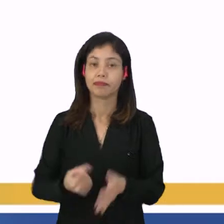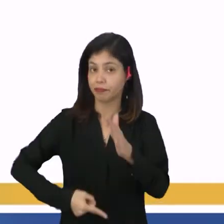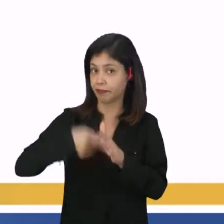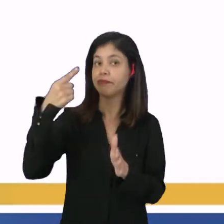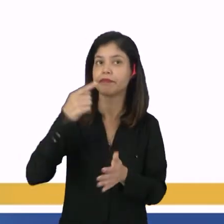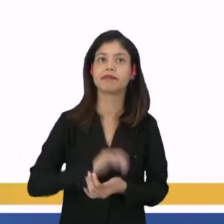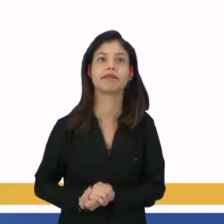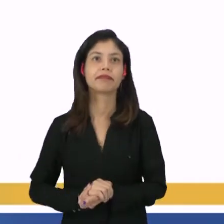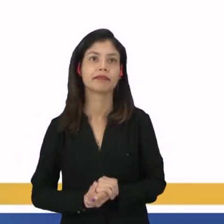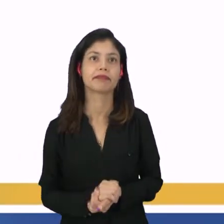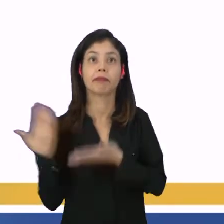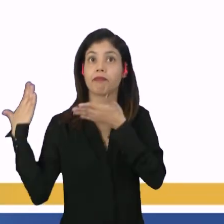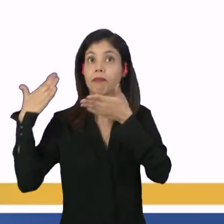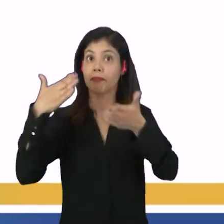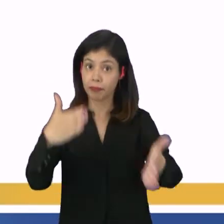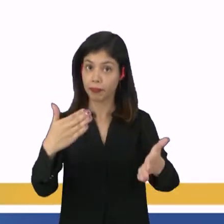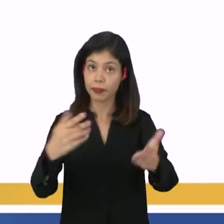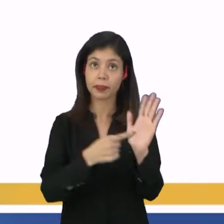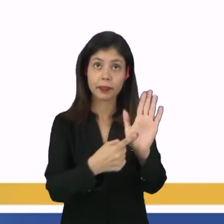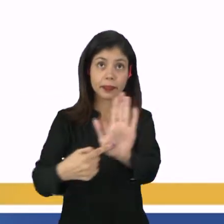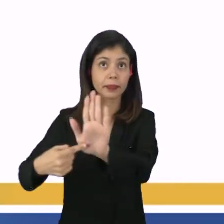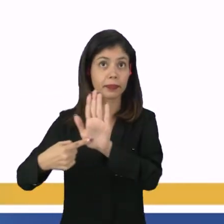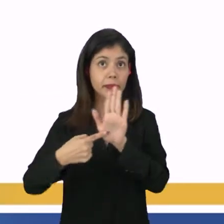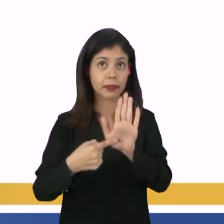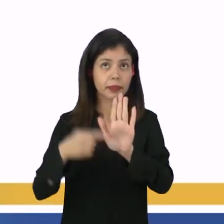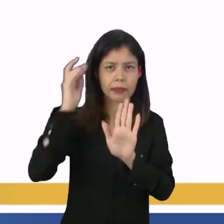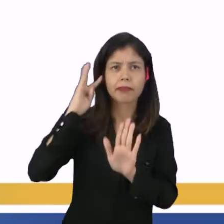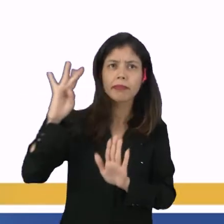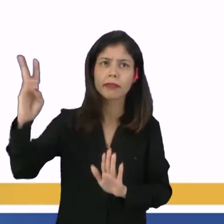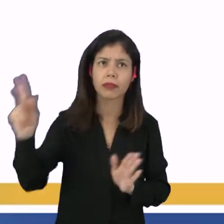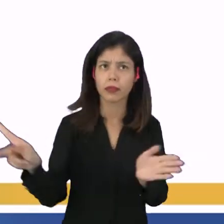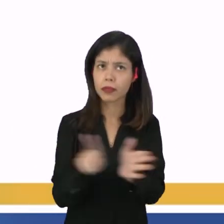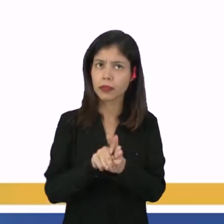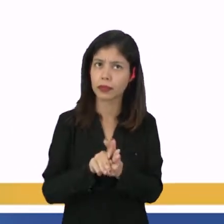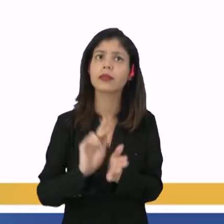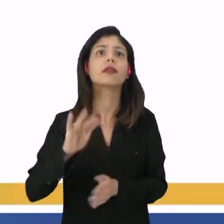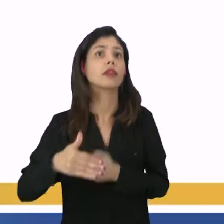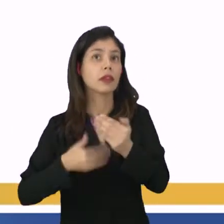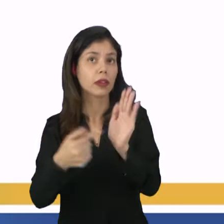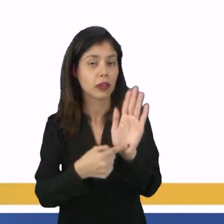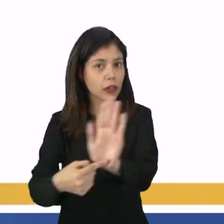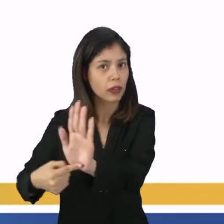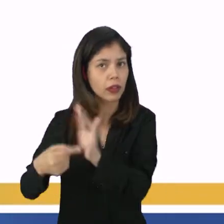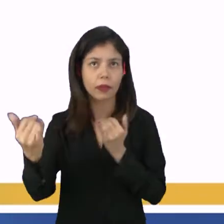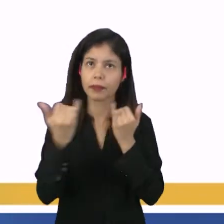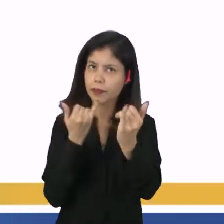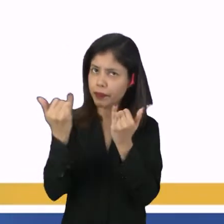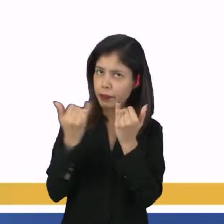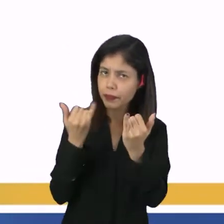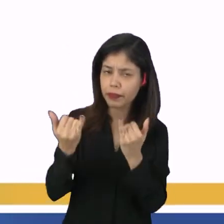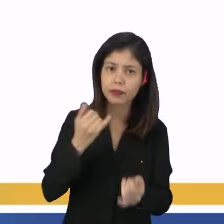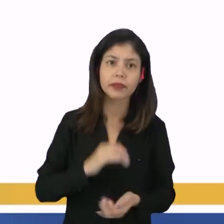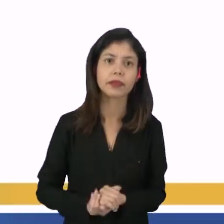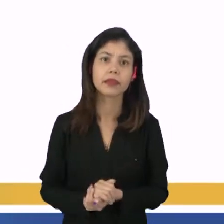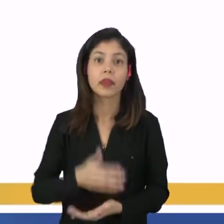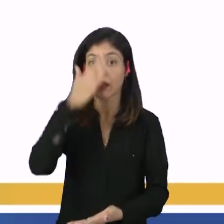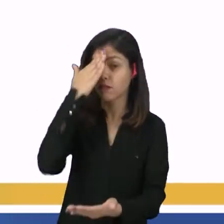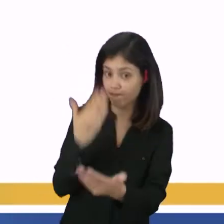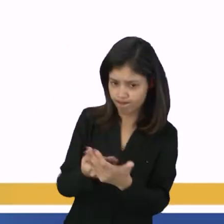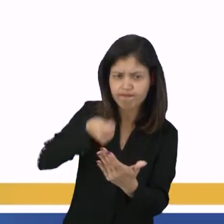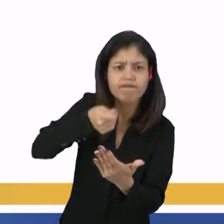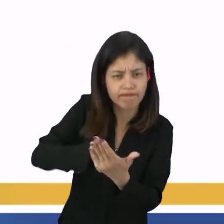Primeiro, definir os objetivos da apresentação, refletindo se sua função durante essa exposição será